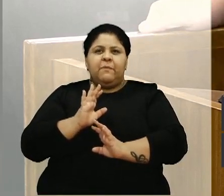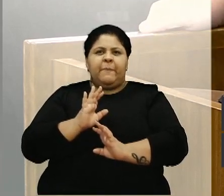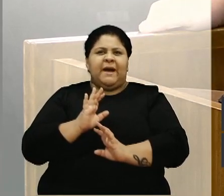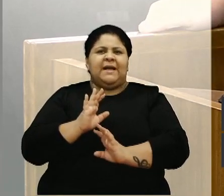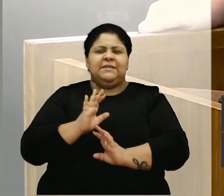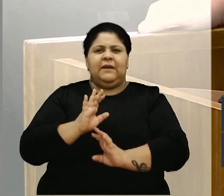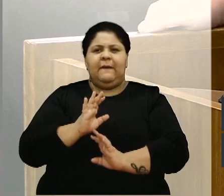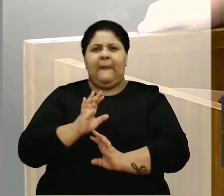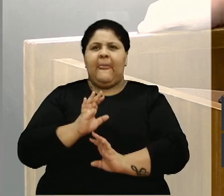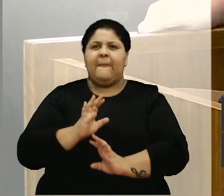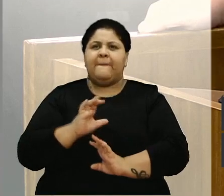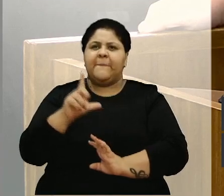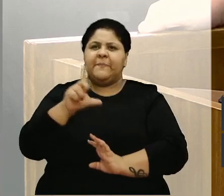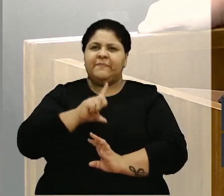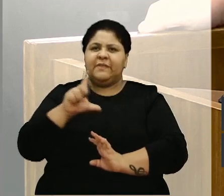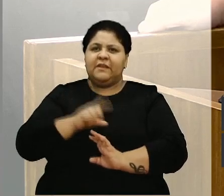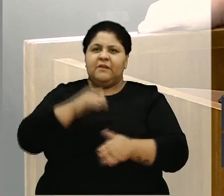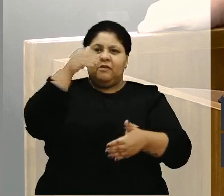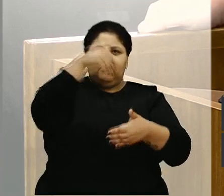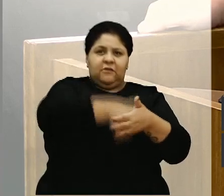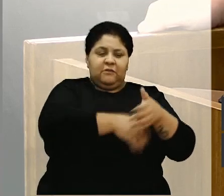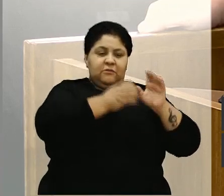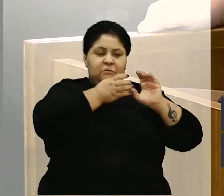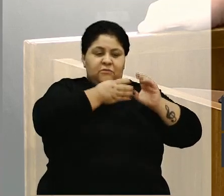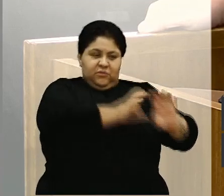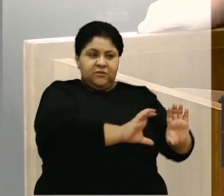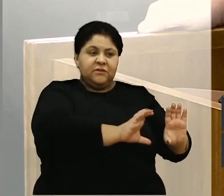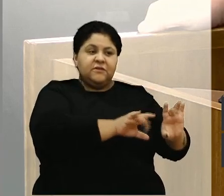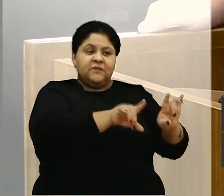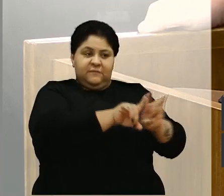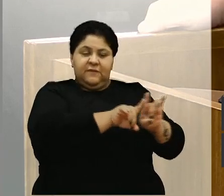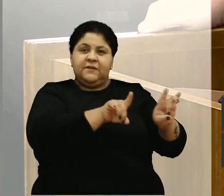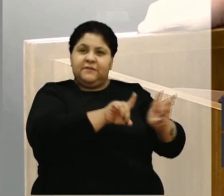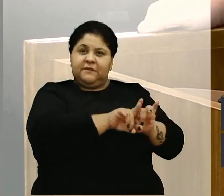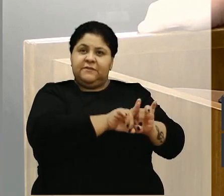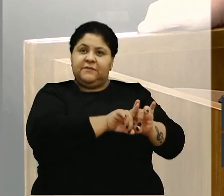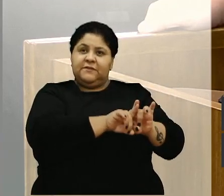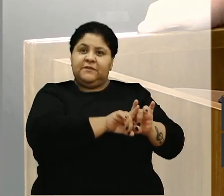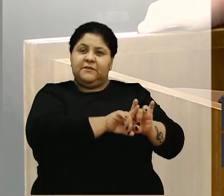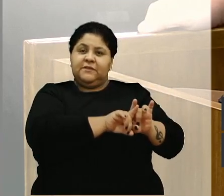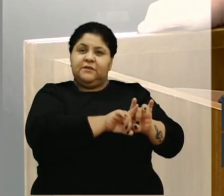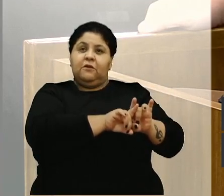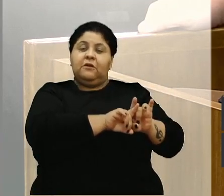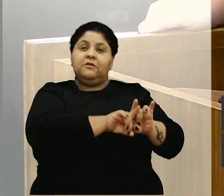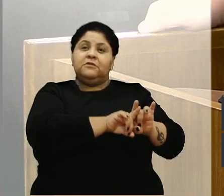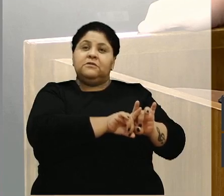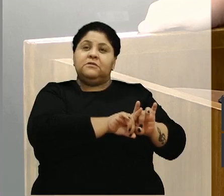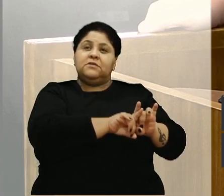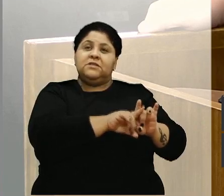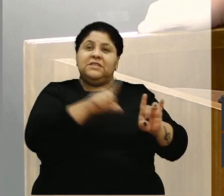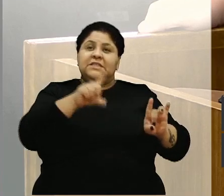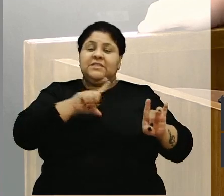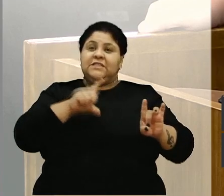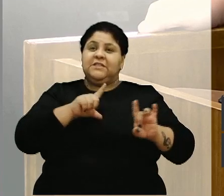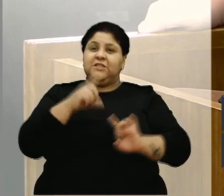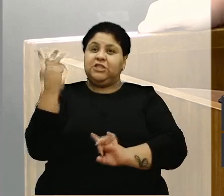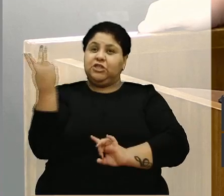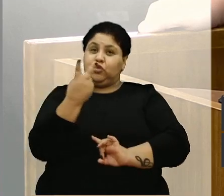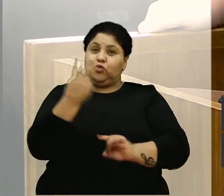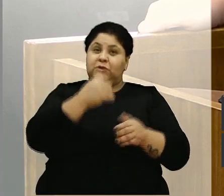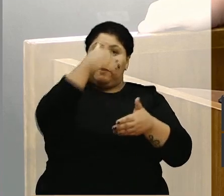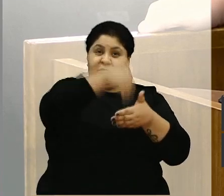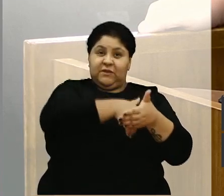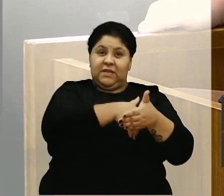nominar. Quem votou contra era simplesmente 36 parcelas de anistia. Tinha 2 propostas para todo mundo